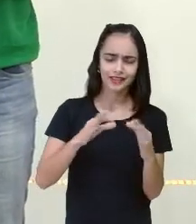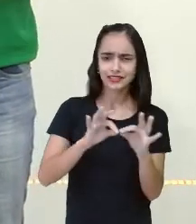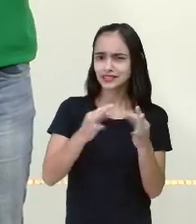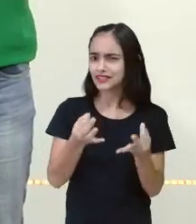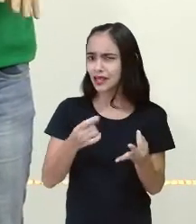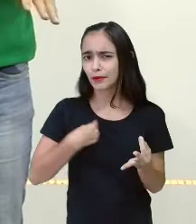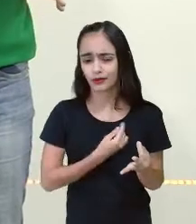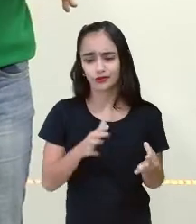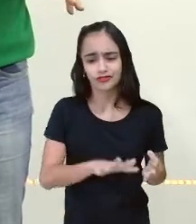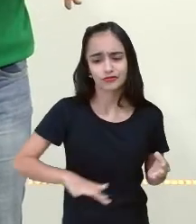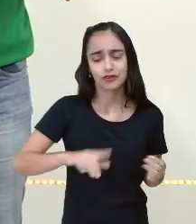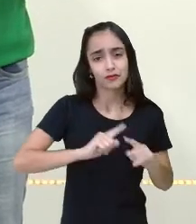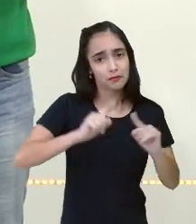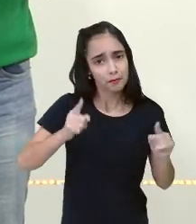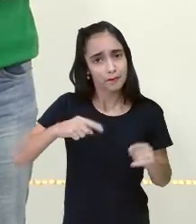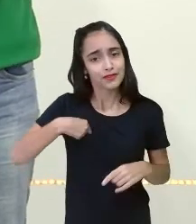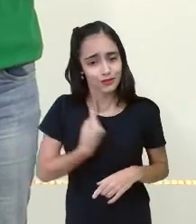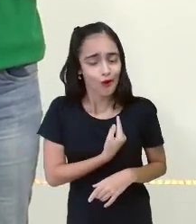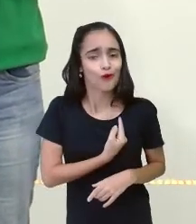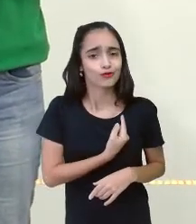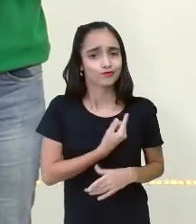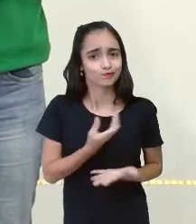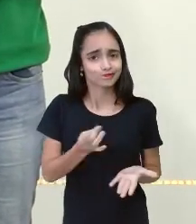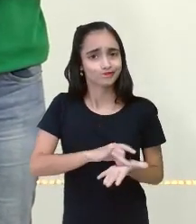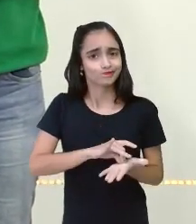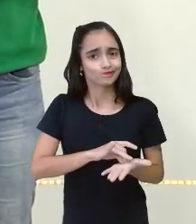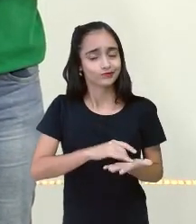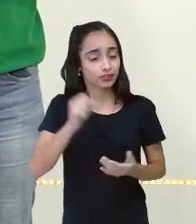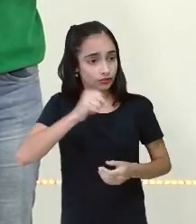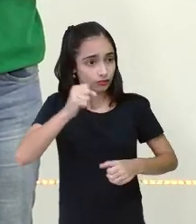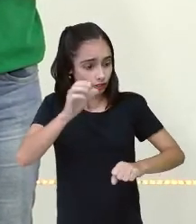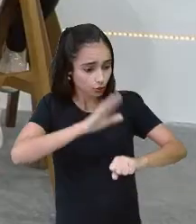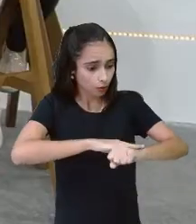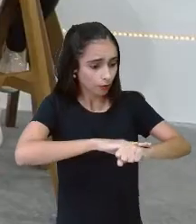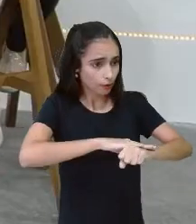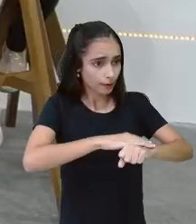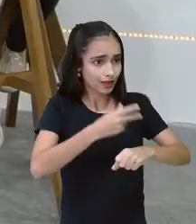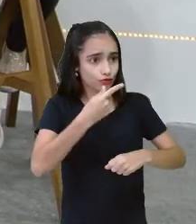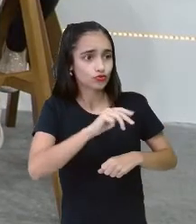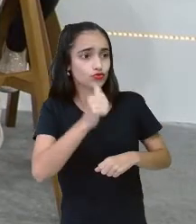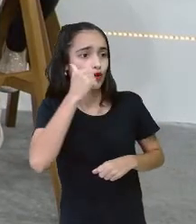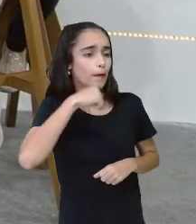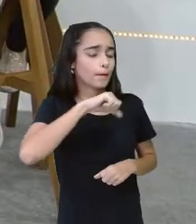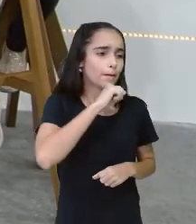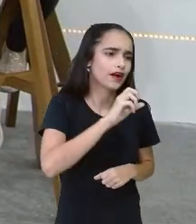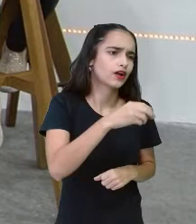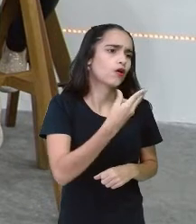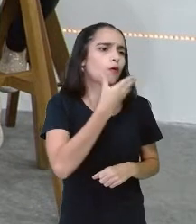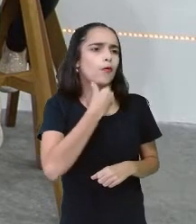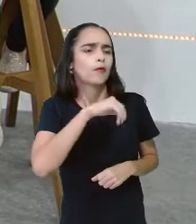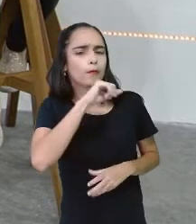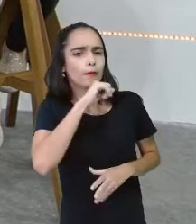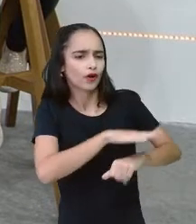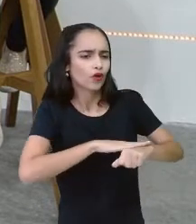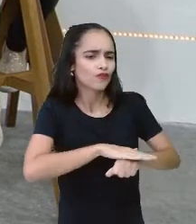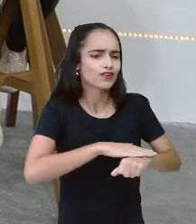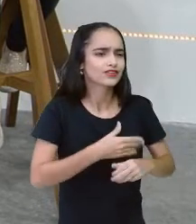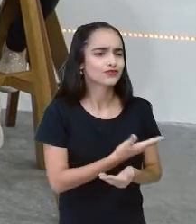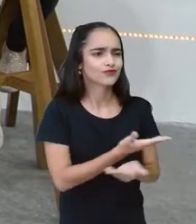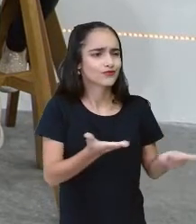espaço, mas é ali nosso. É ali nosso. E na hora que sua mãe, que seu pai estiver conversando com você, seu irmão, sua